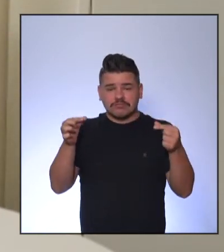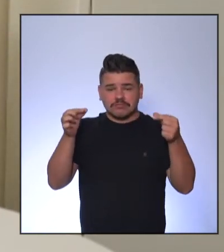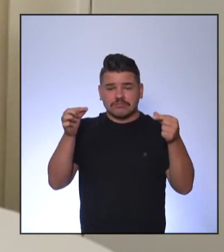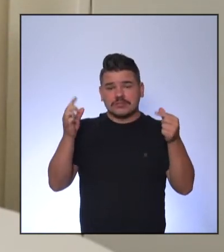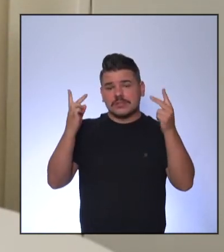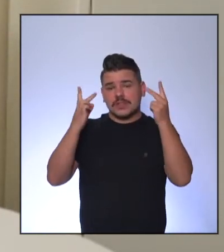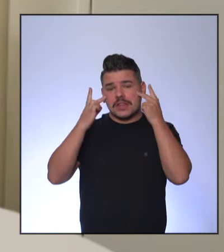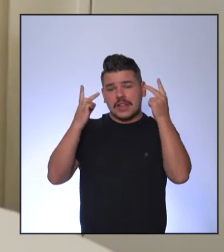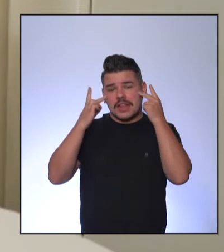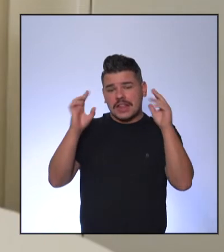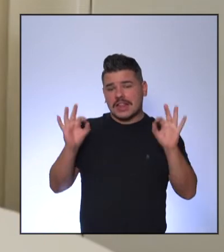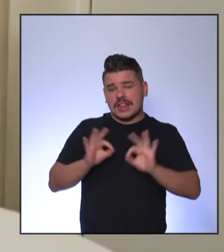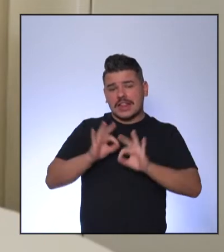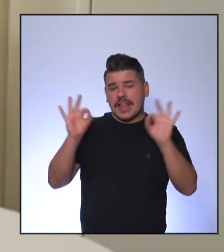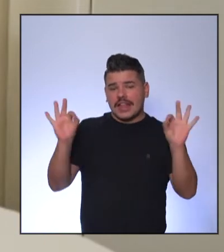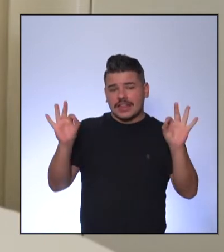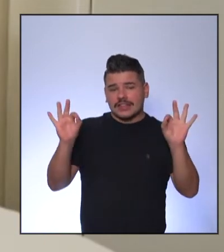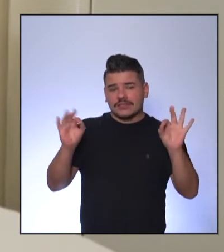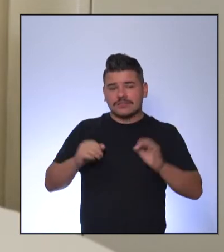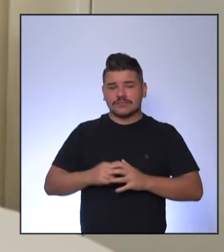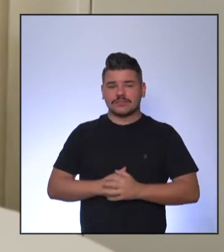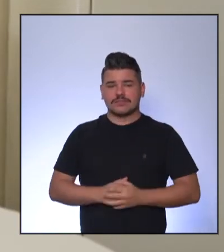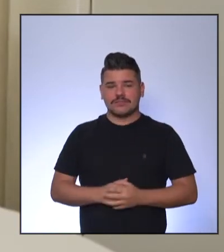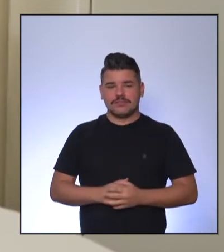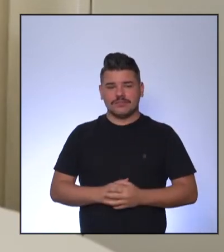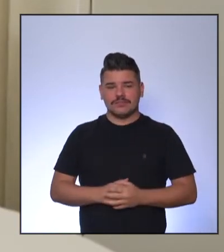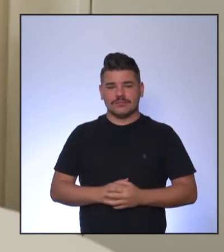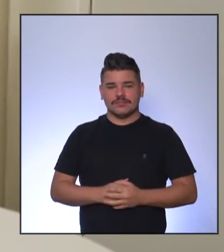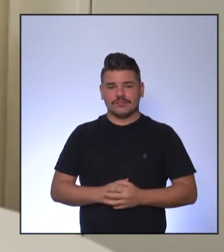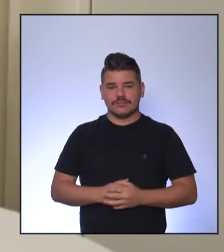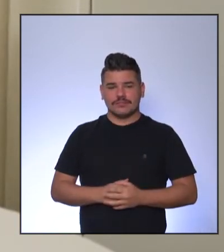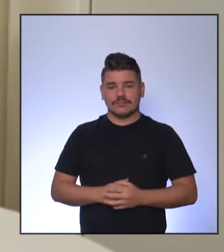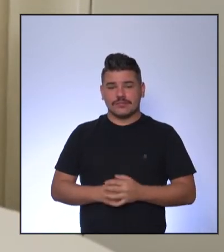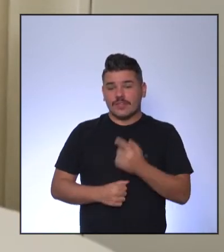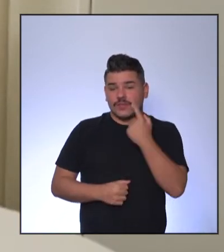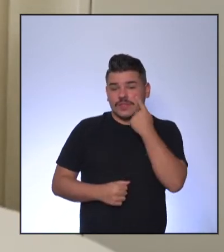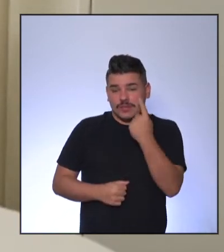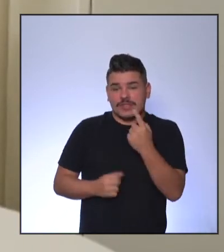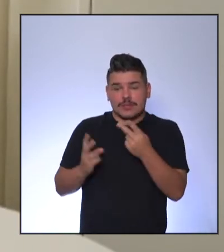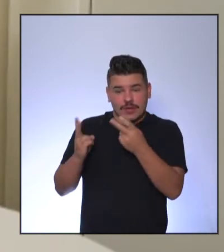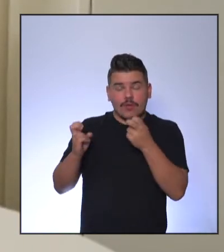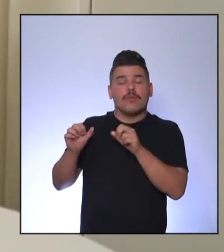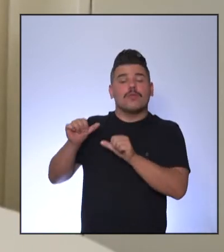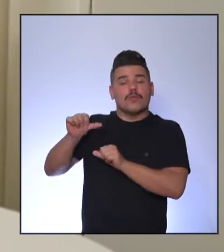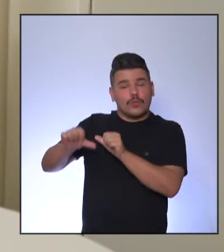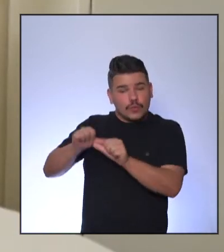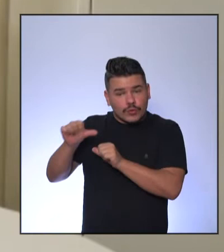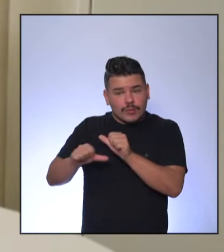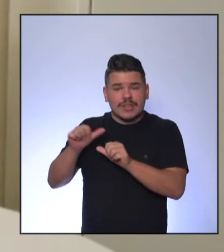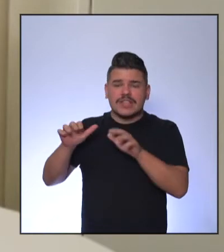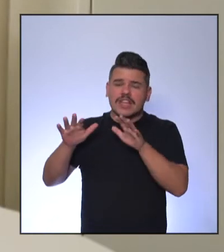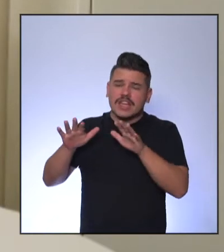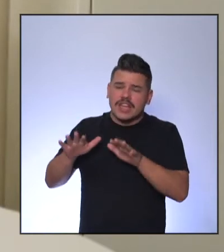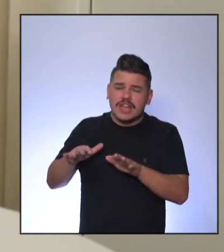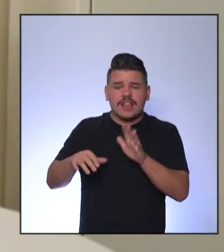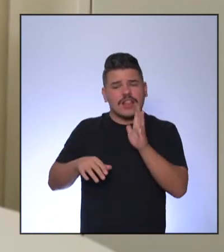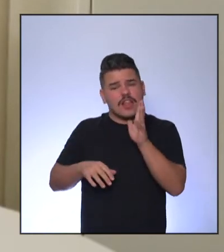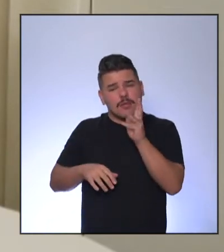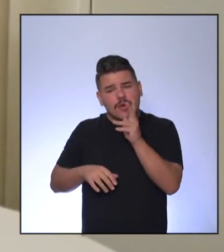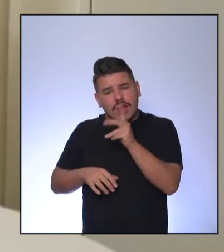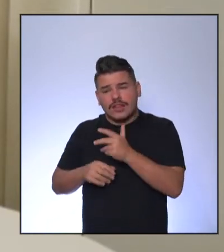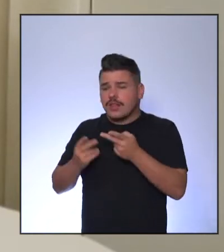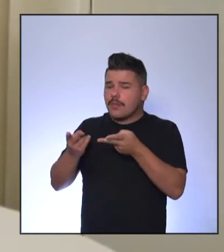está acontecendo nenhuma transformação. Ou melhor, a transformação acontece, mas é de forma lenta que a gente não